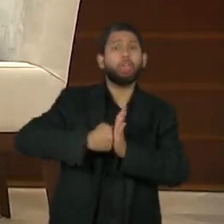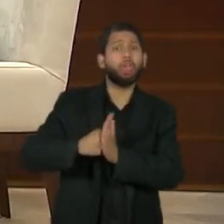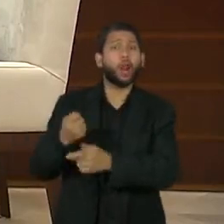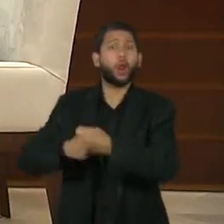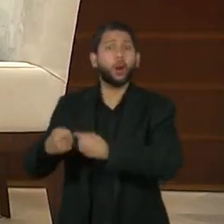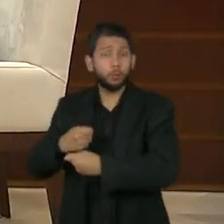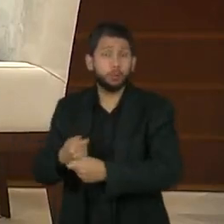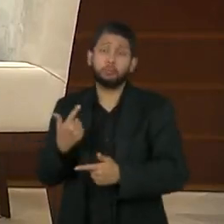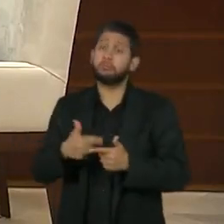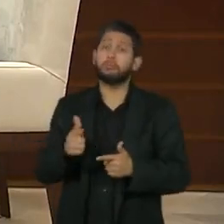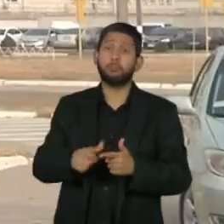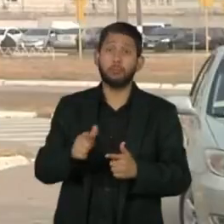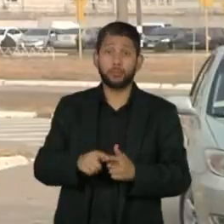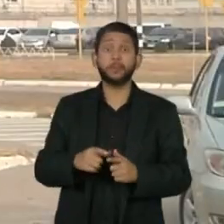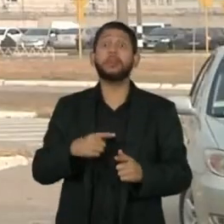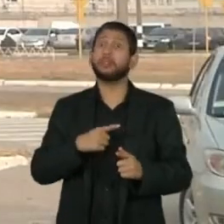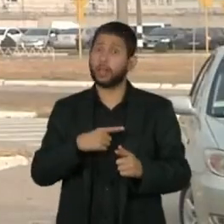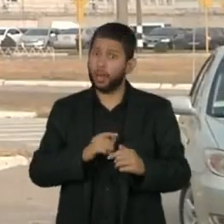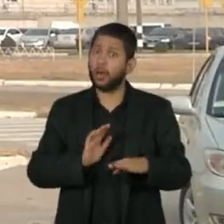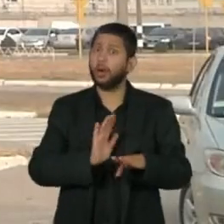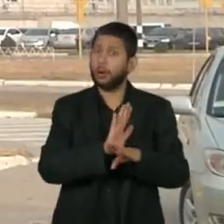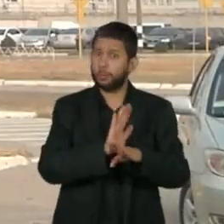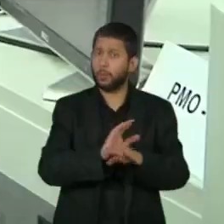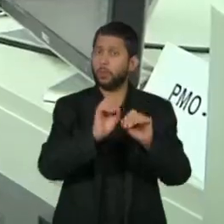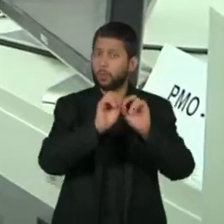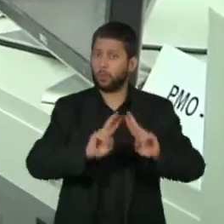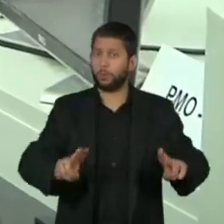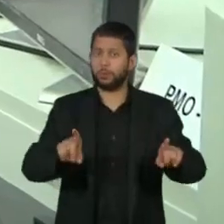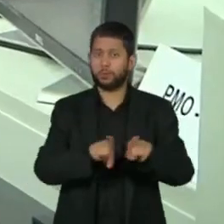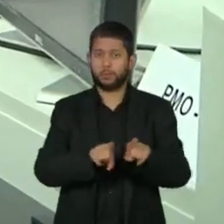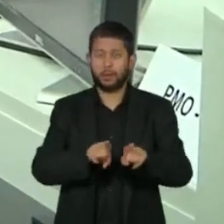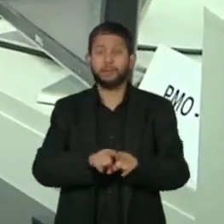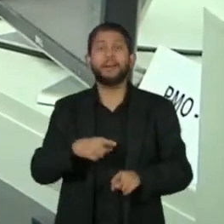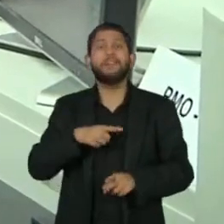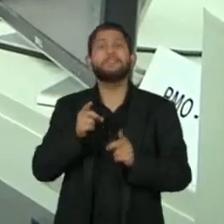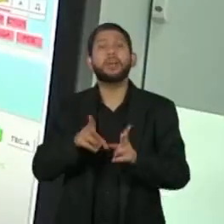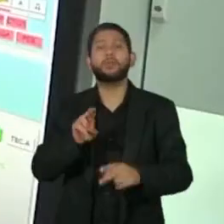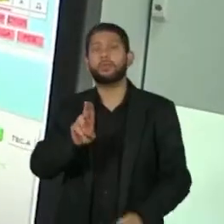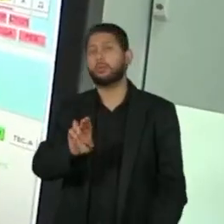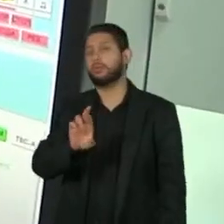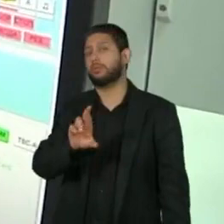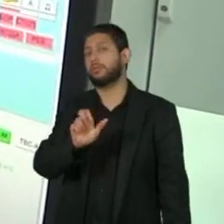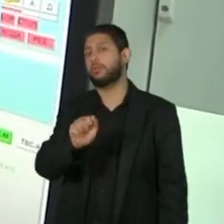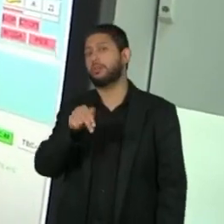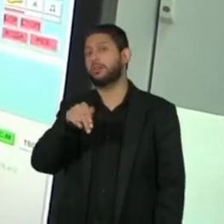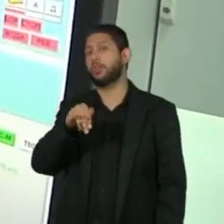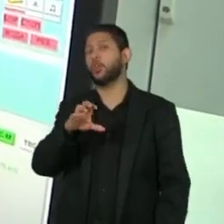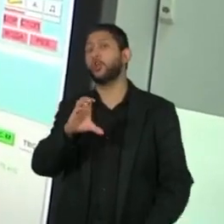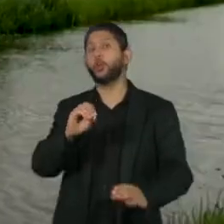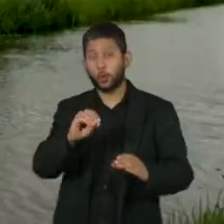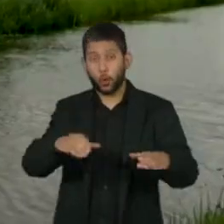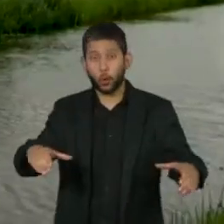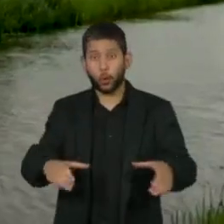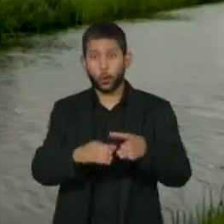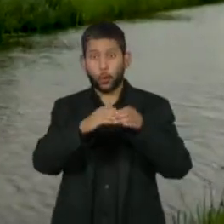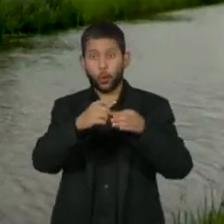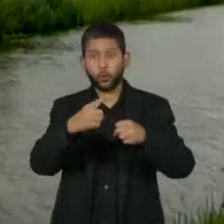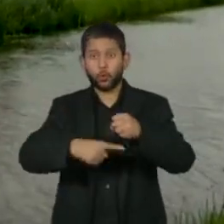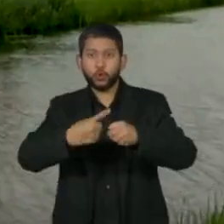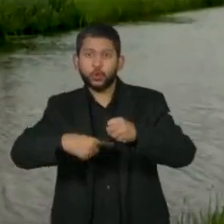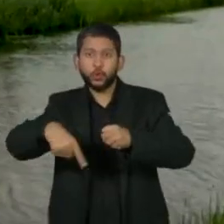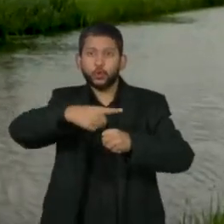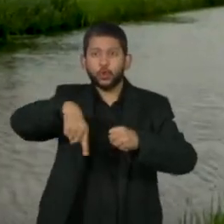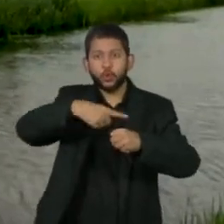continua operando com a agência da ONU também a Rússia é rica em Urânia e fornece o minério para países que têm usinas nucleares como